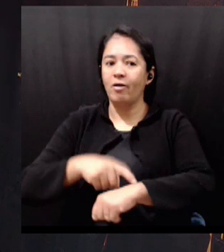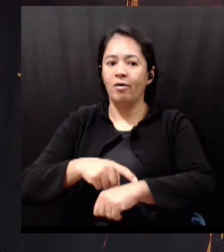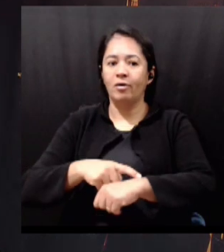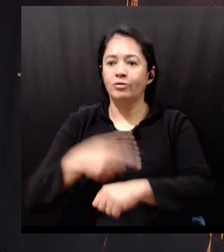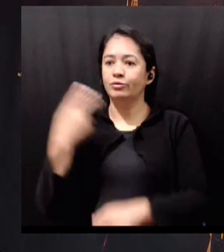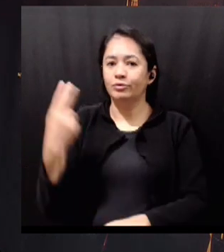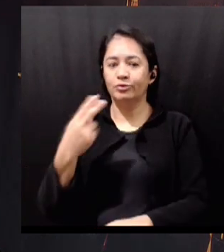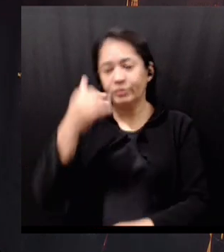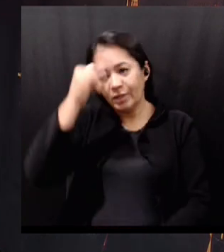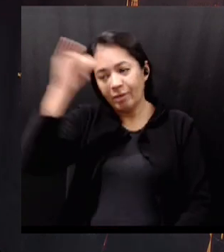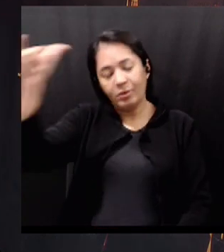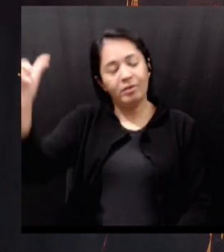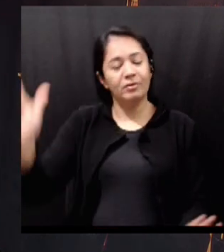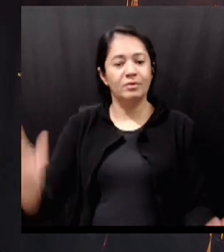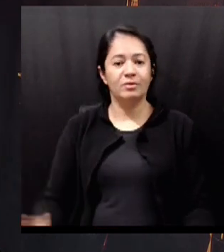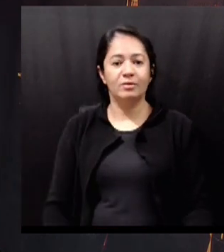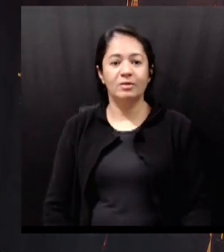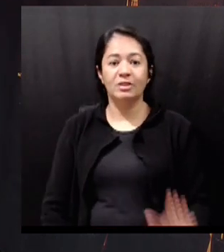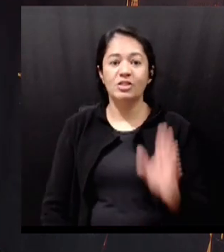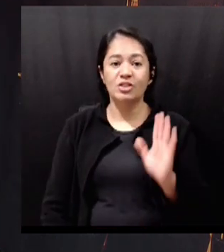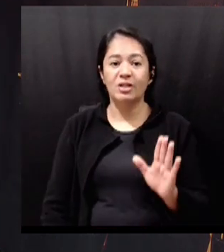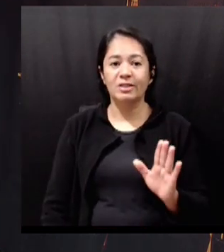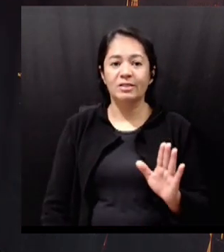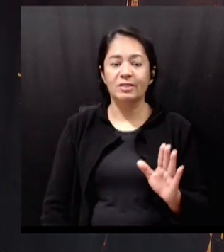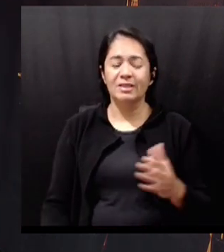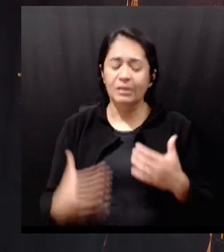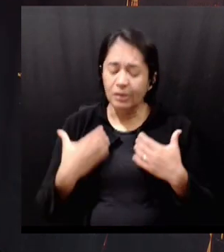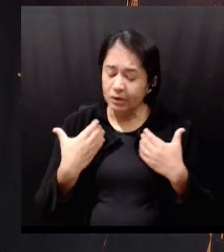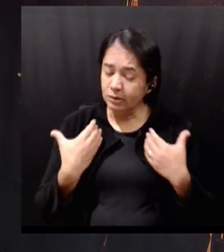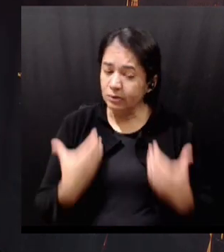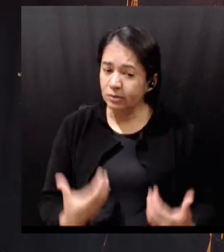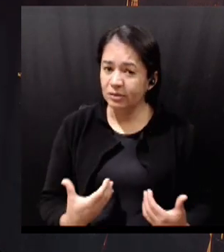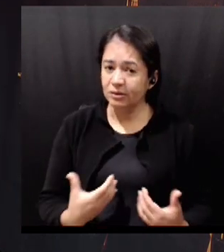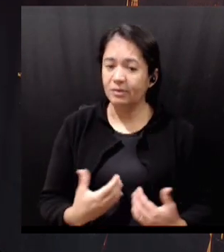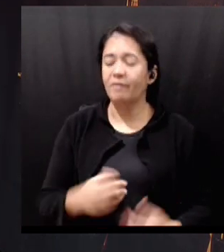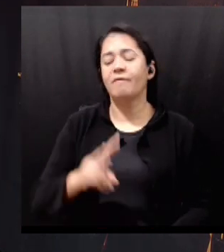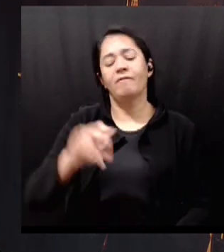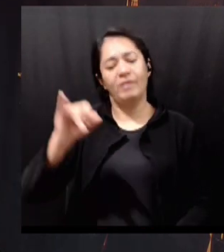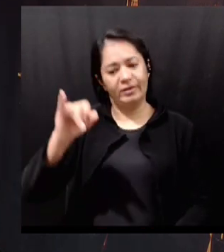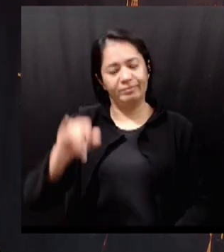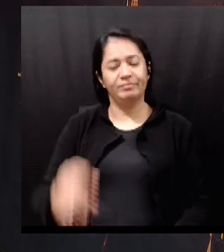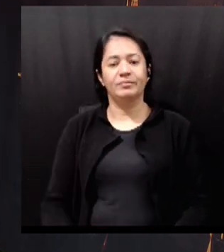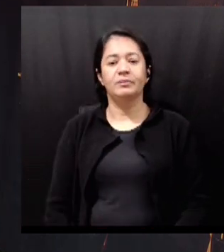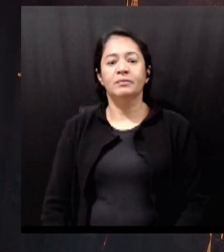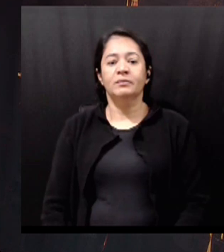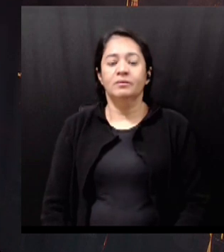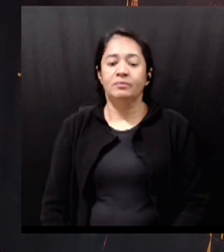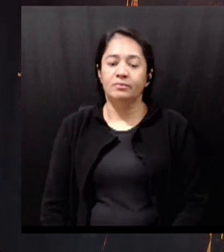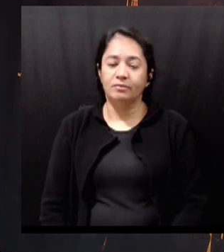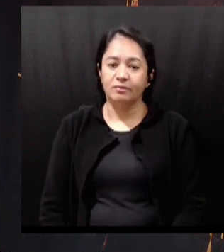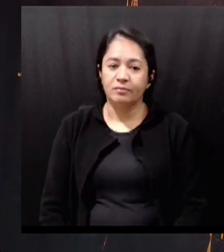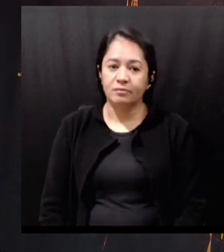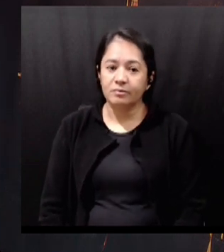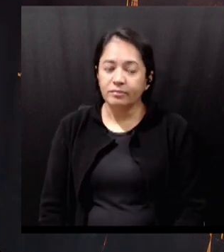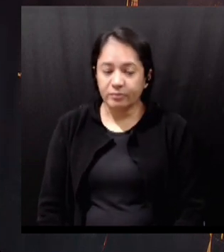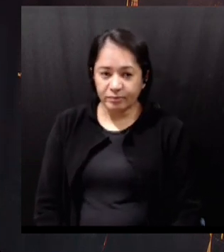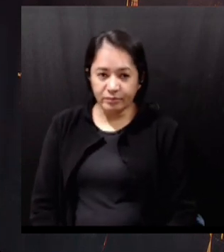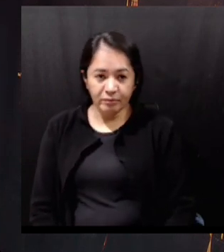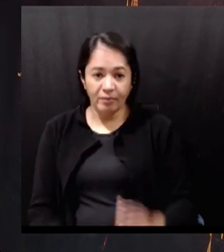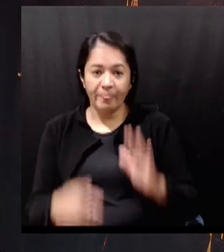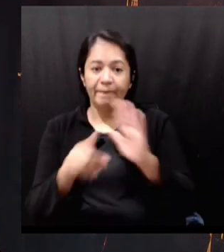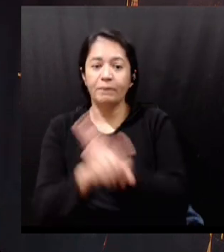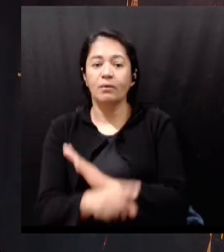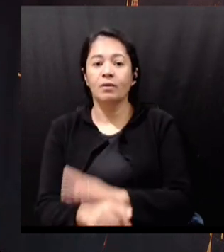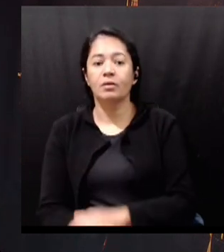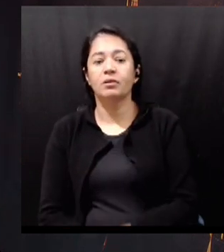está falando, uma sobrecarga. E ela vai estourar. Então, a Bruna perguntando aí como é que ela faz, né, para não explodir